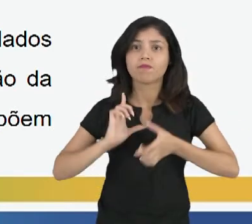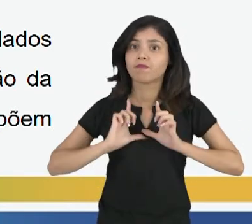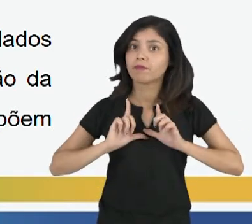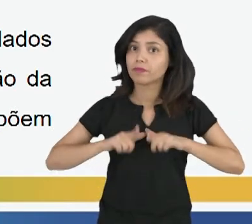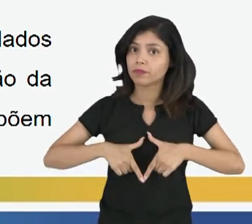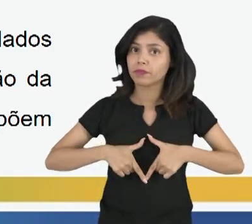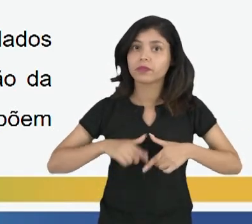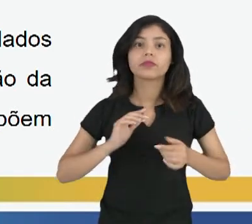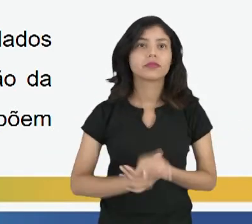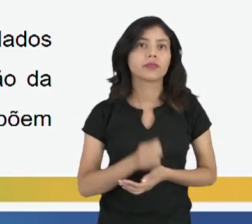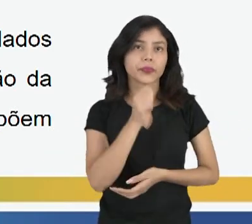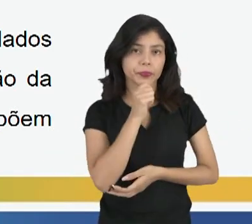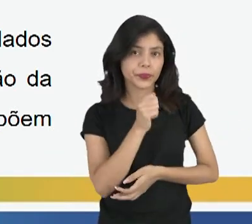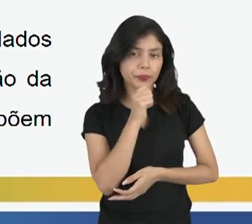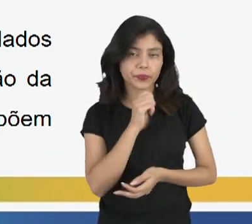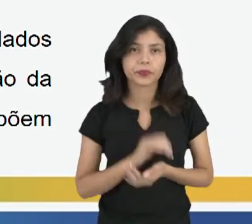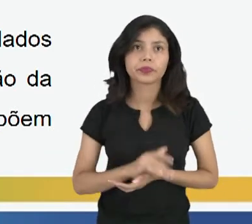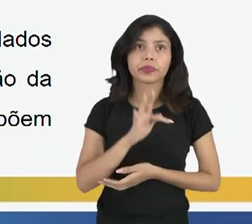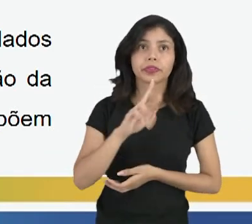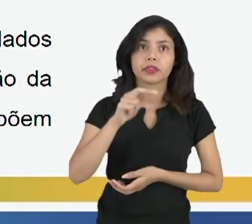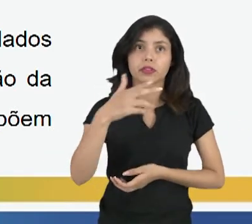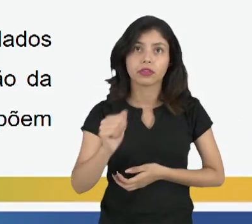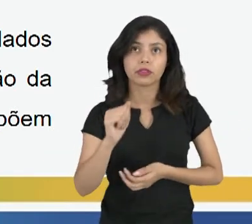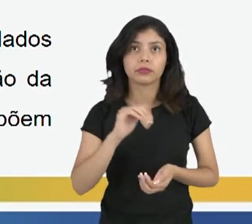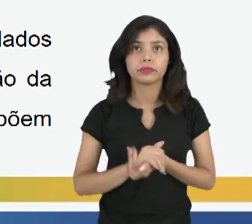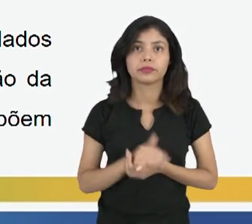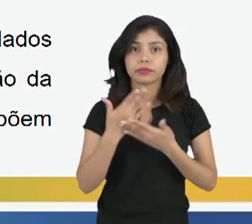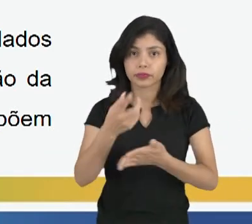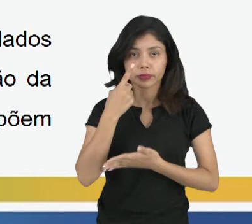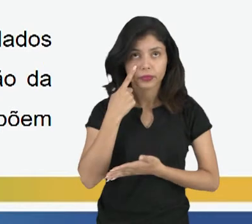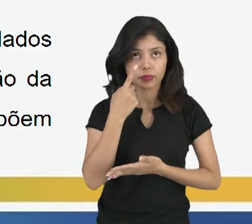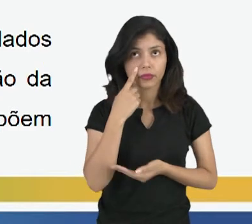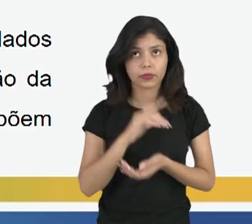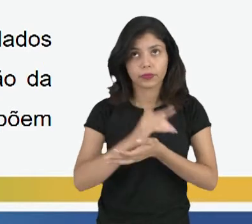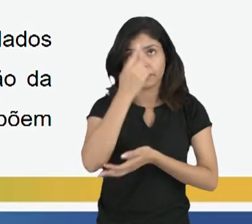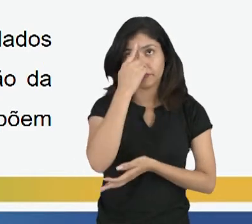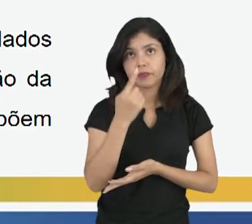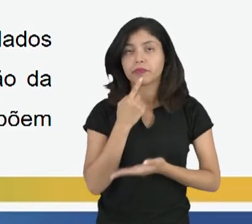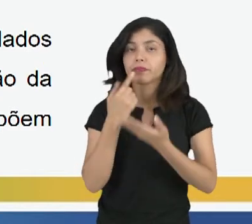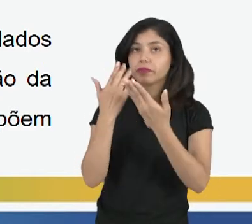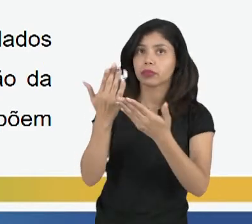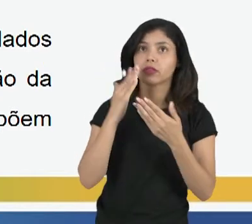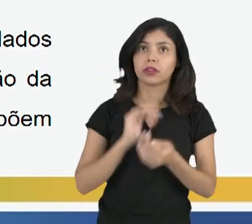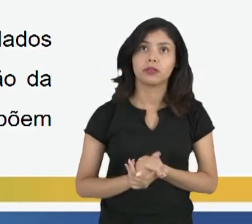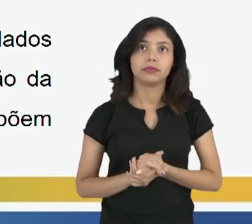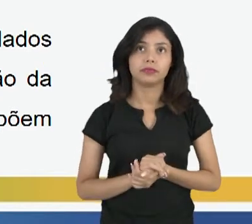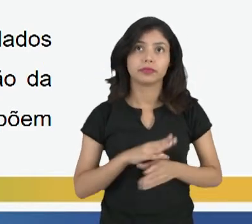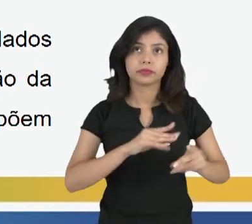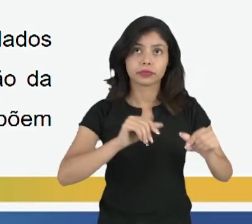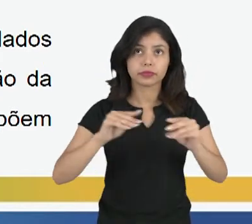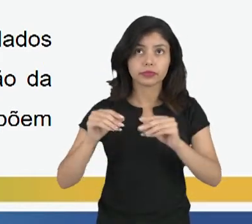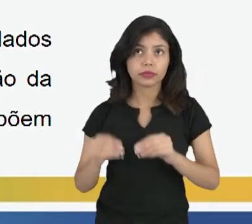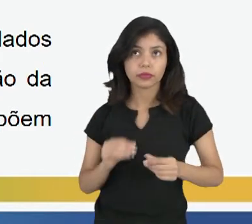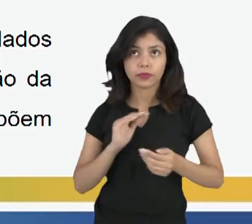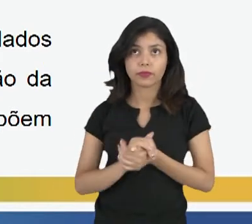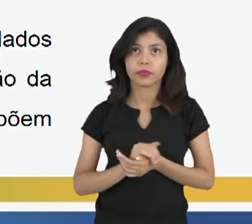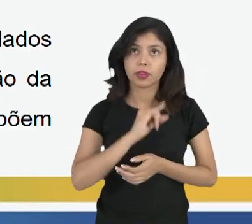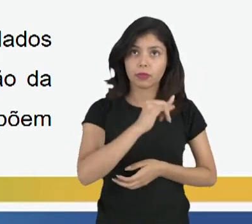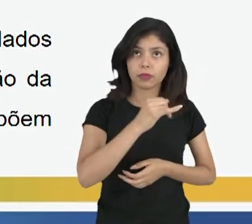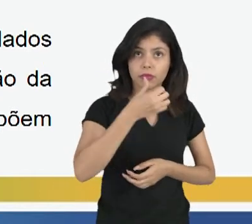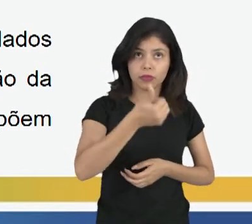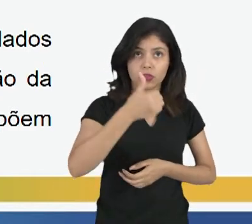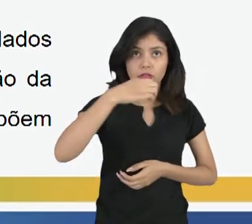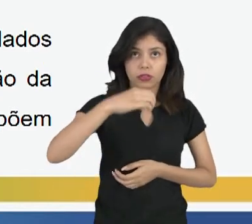na Faixa de Gaza é um dos território deles e é você ver aí no na imagem o território é de